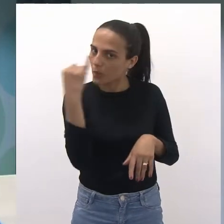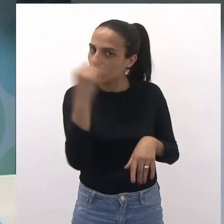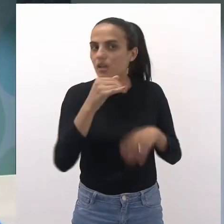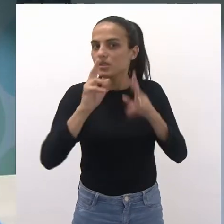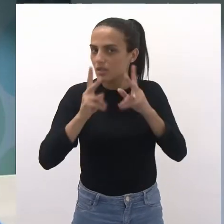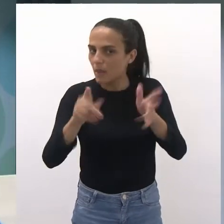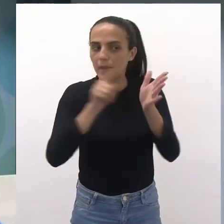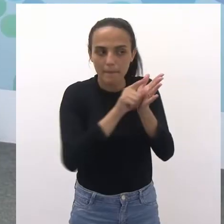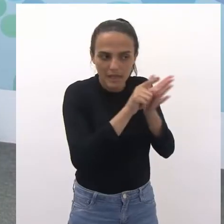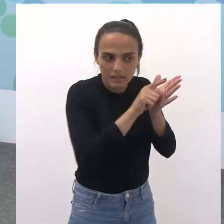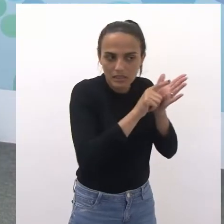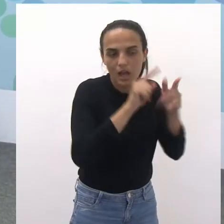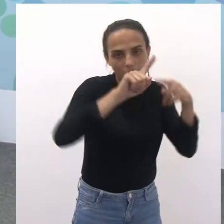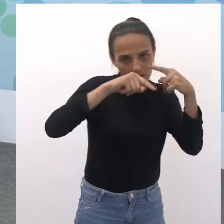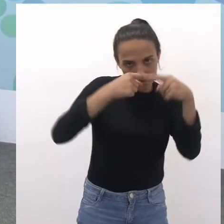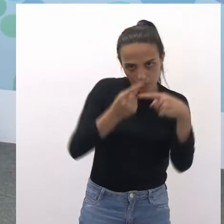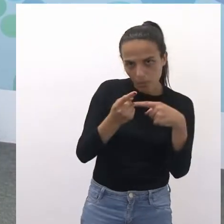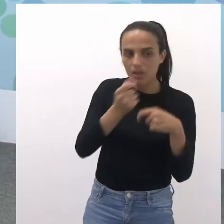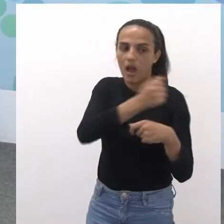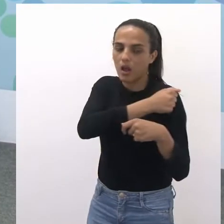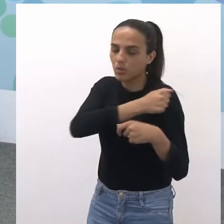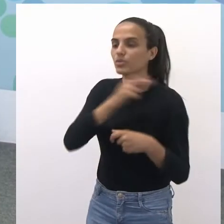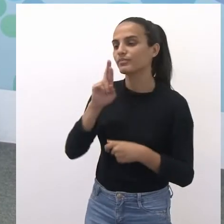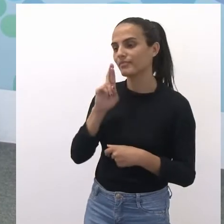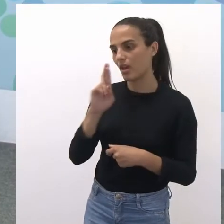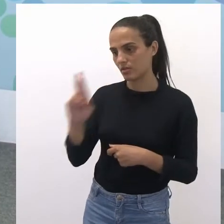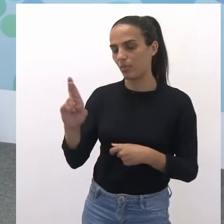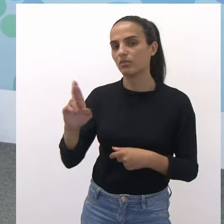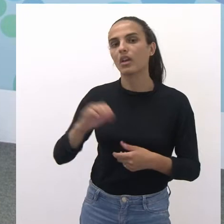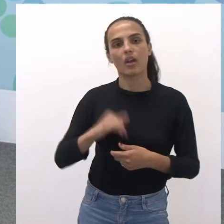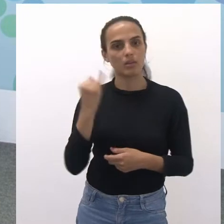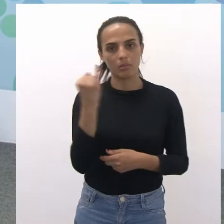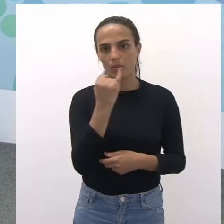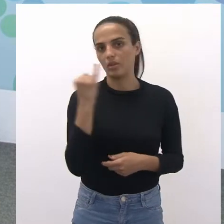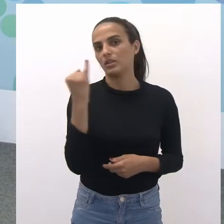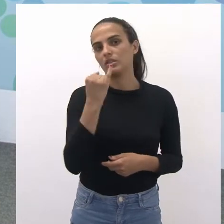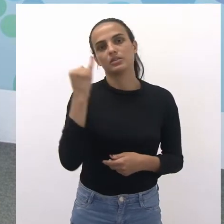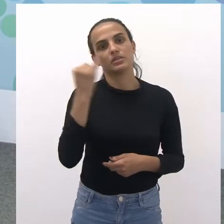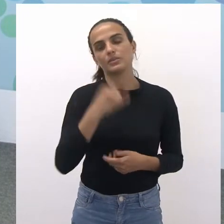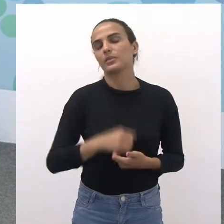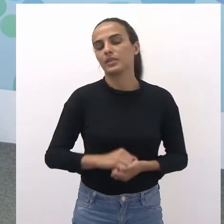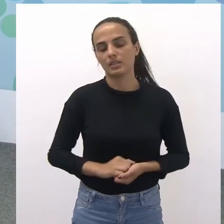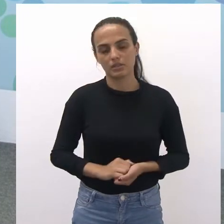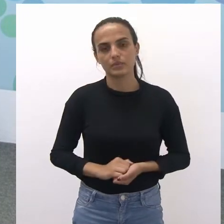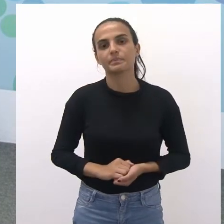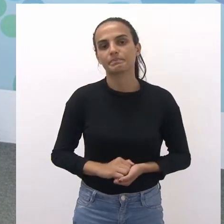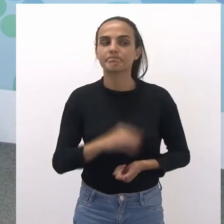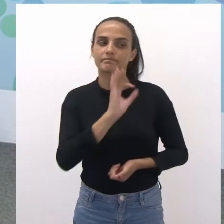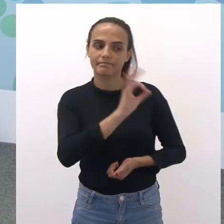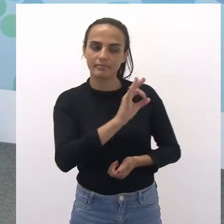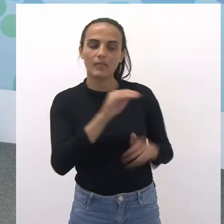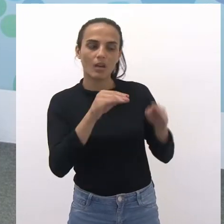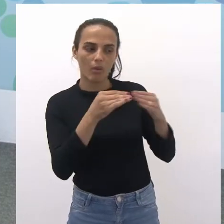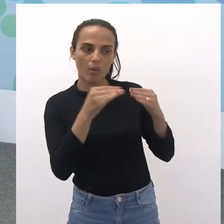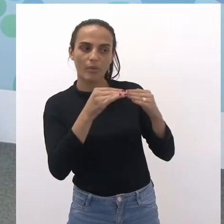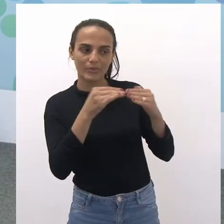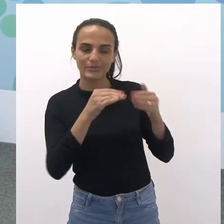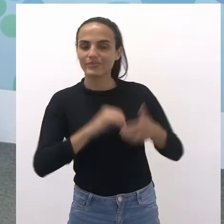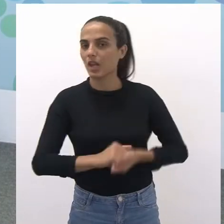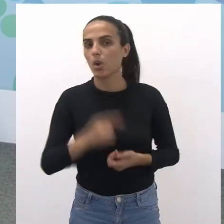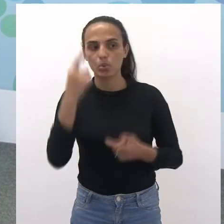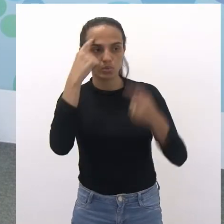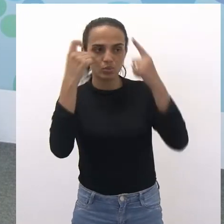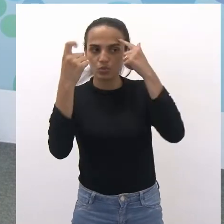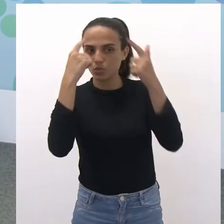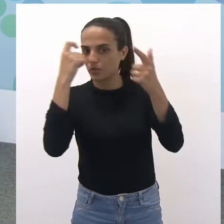nesse sentido você tem razão, Sandra. Responder o estudante é muito importante. Sim, nenhuma dúvida pode ficar